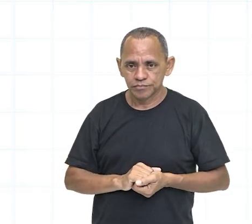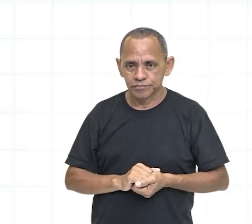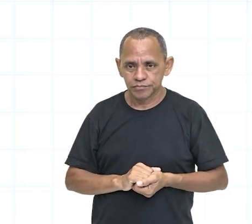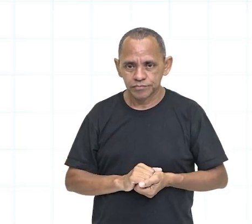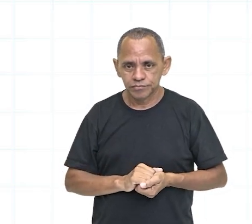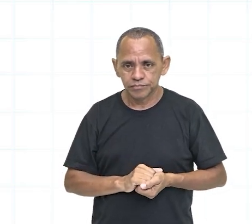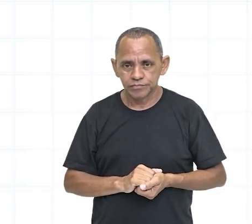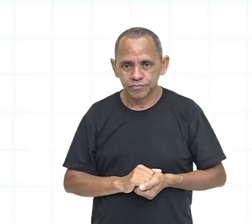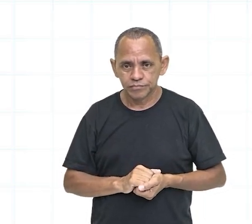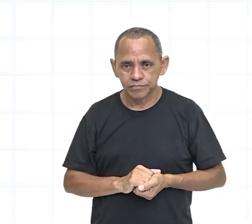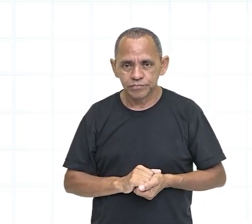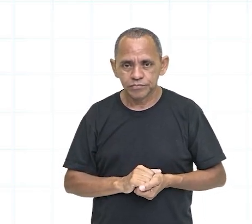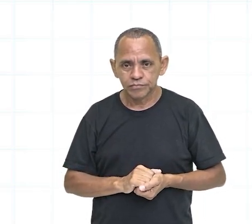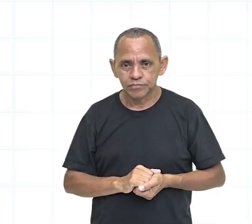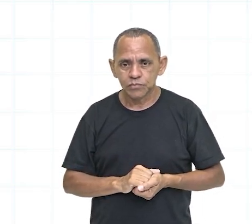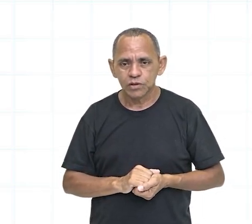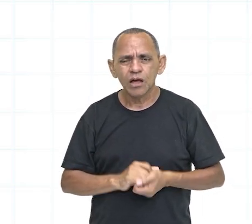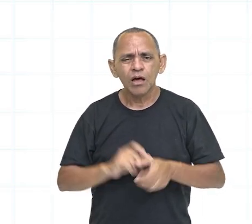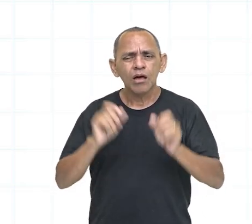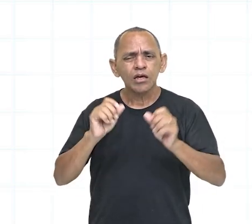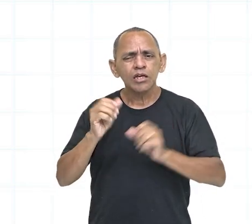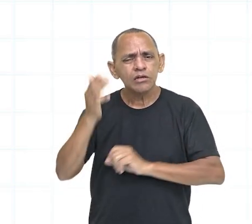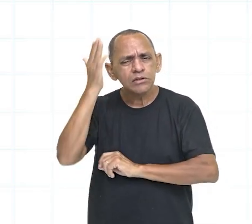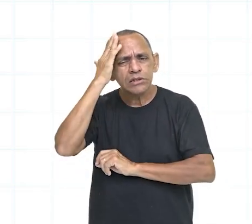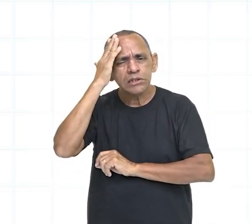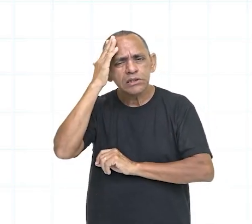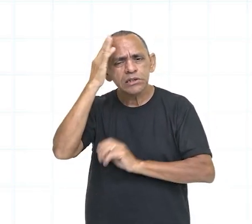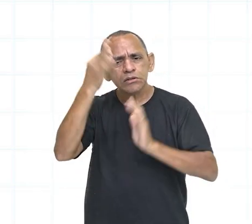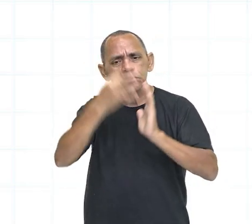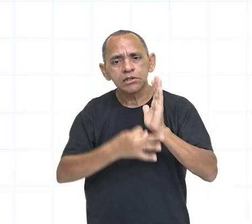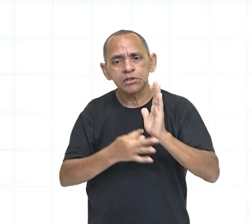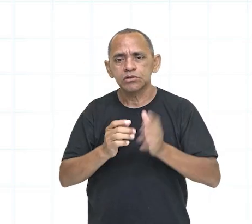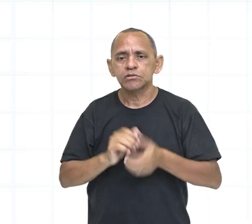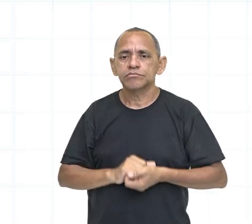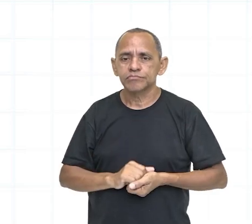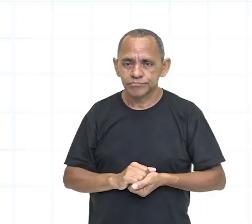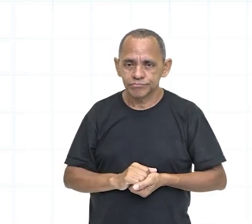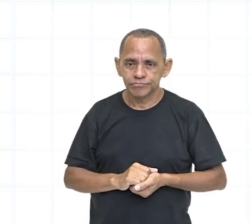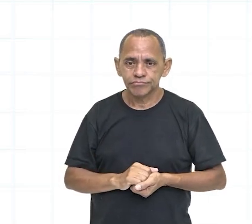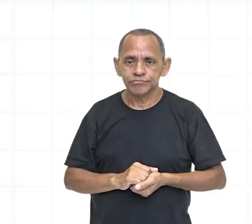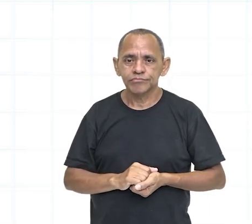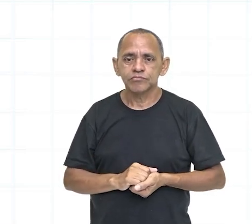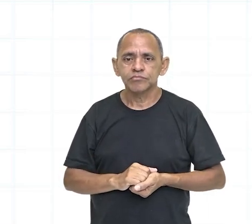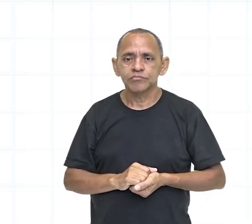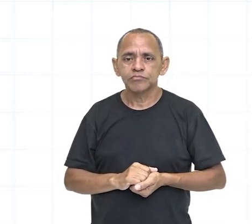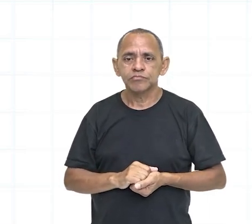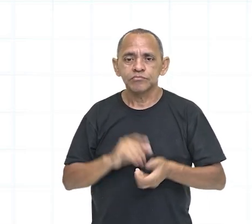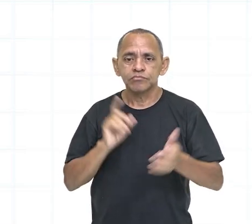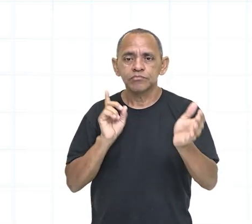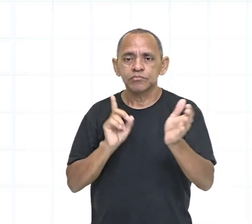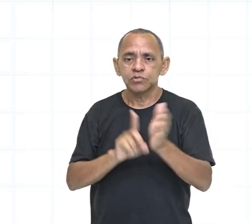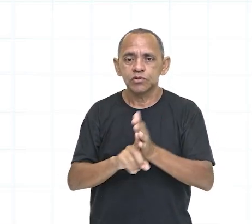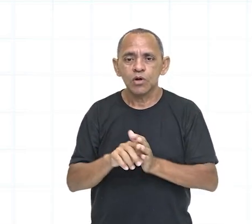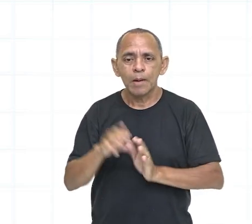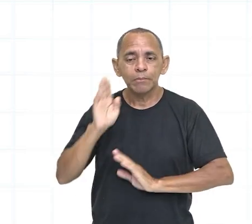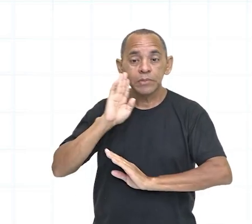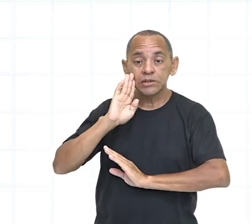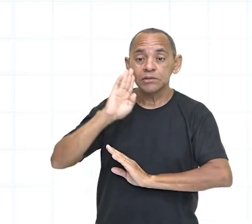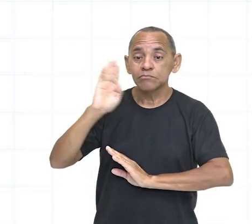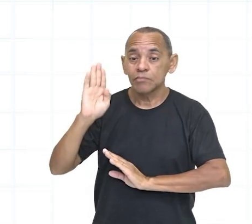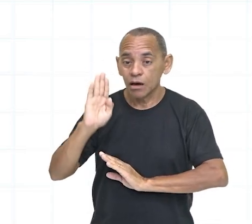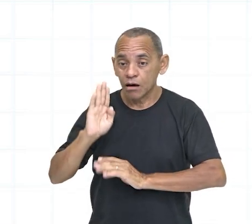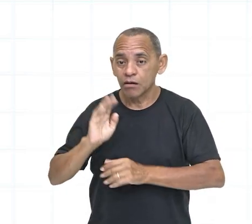O que eu posso entender desse texto? A pergunta sobre esse texto é a seguinte: qual é